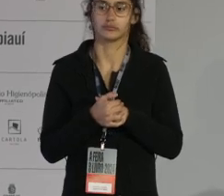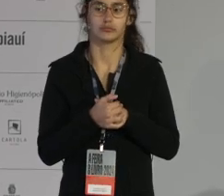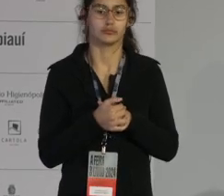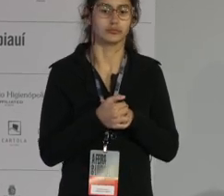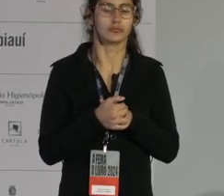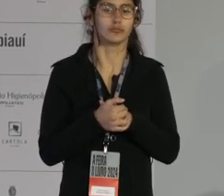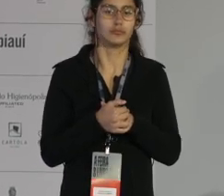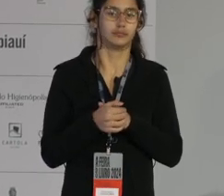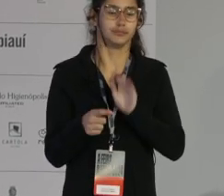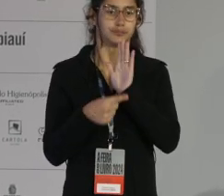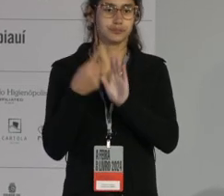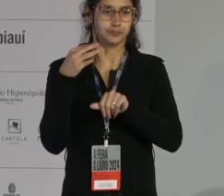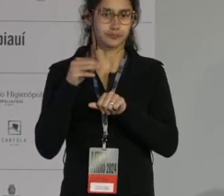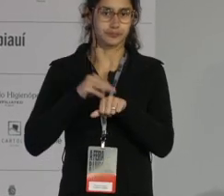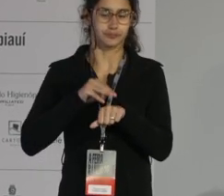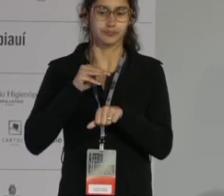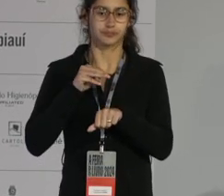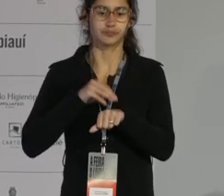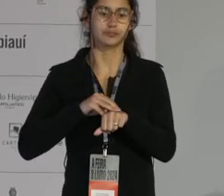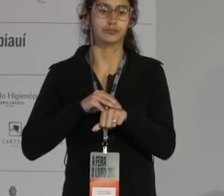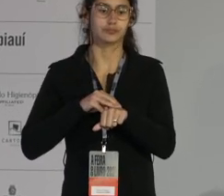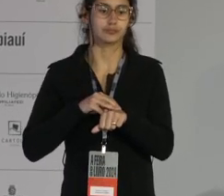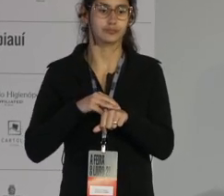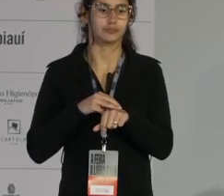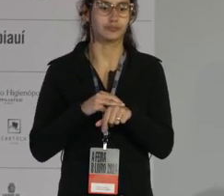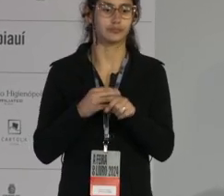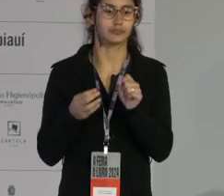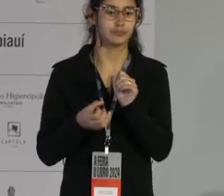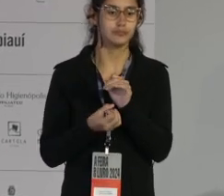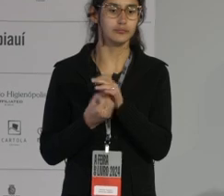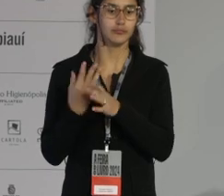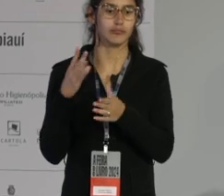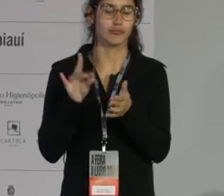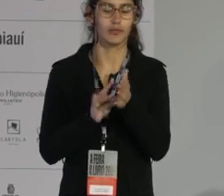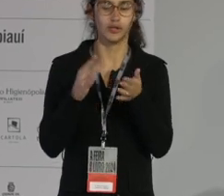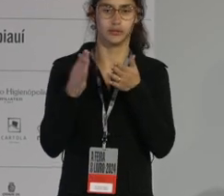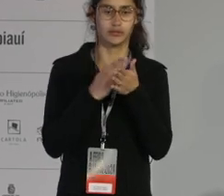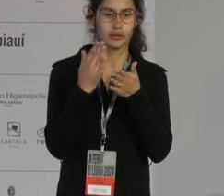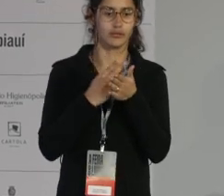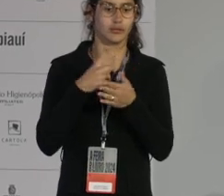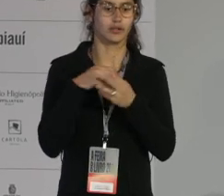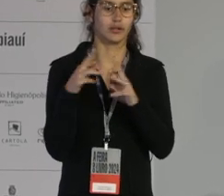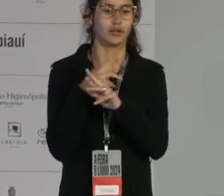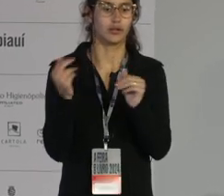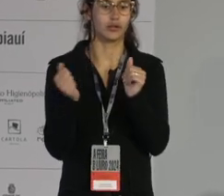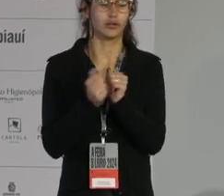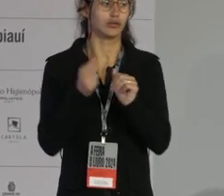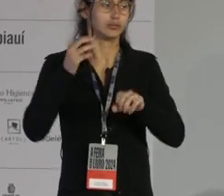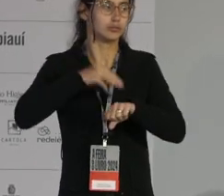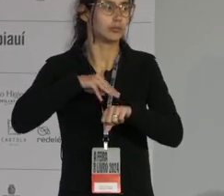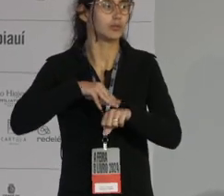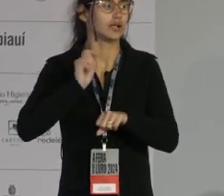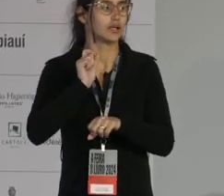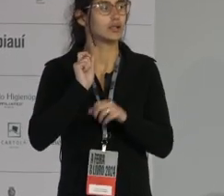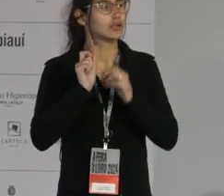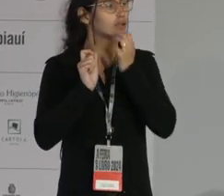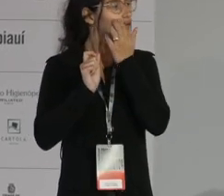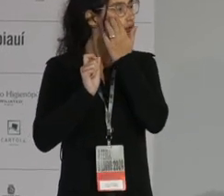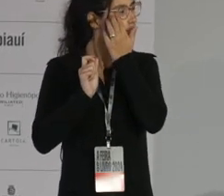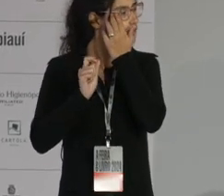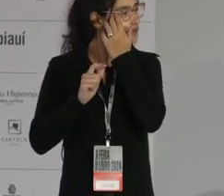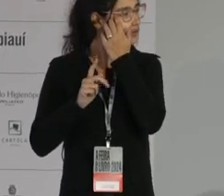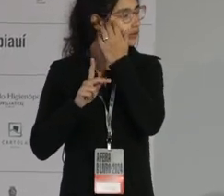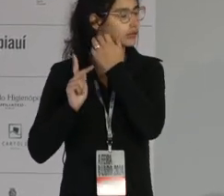Num primeiro momento, a origem mesmo assim, do livro tem a ver com esse momento em que eu